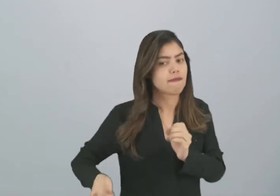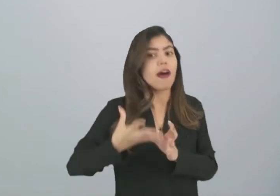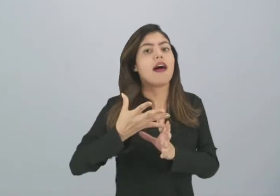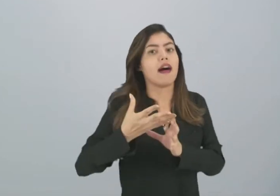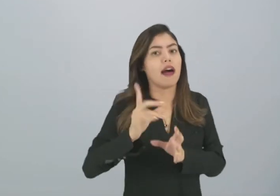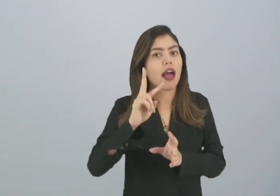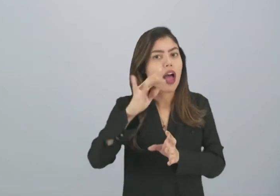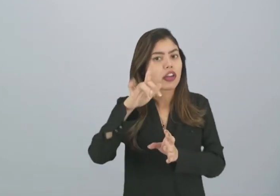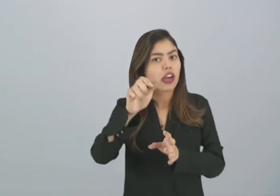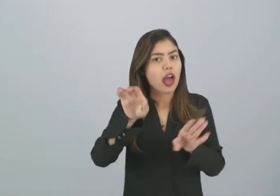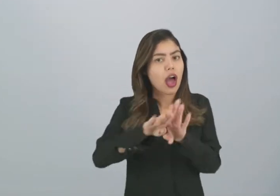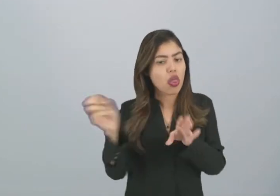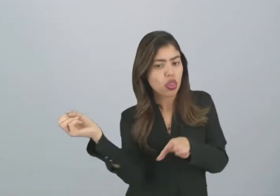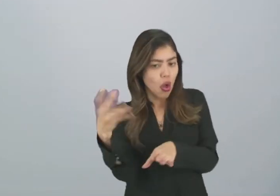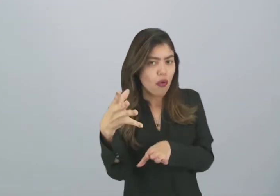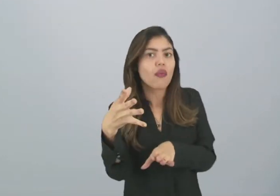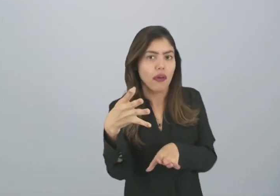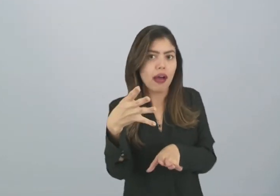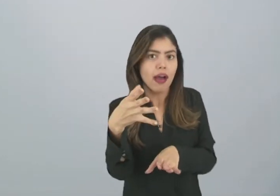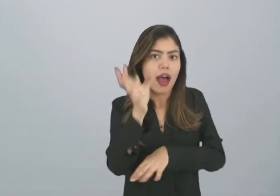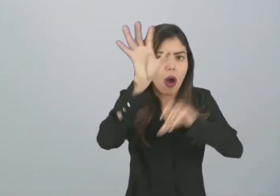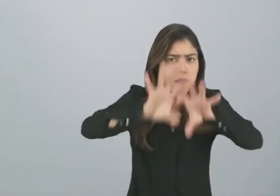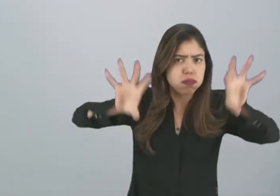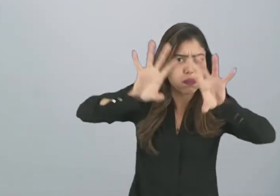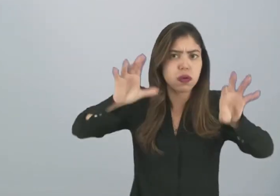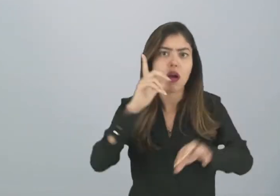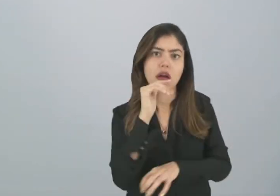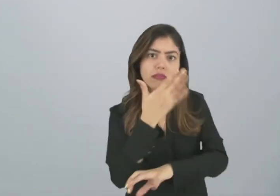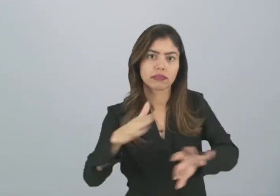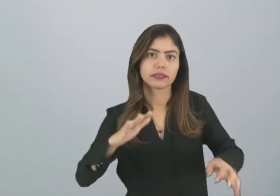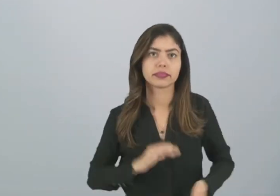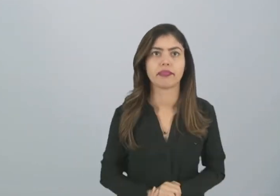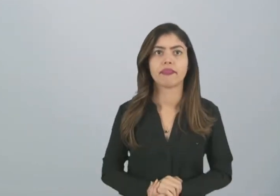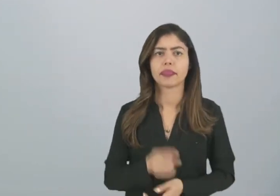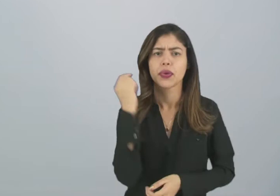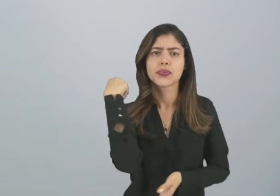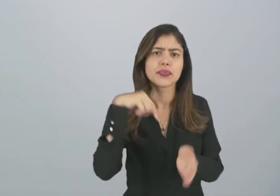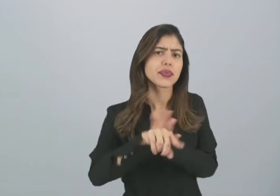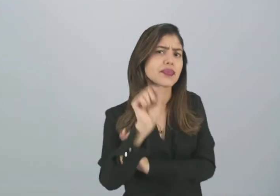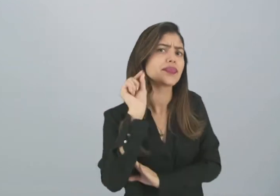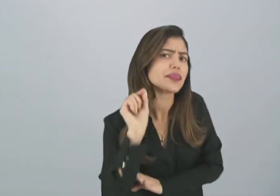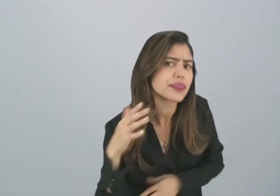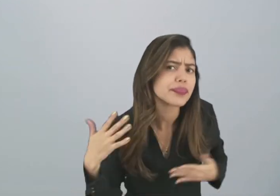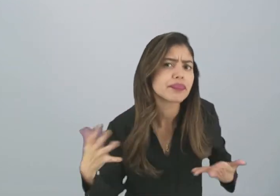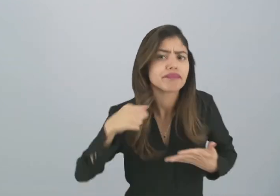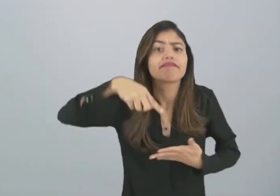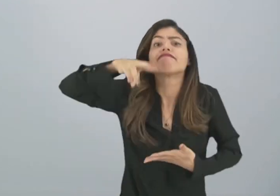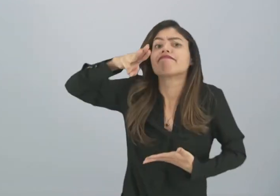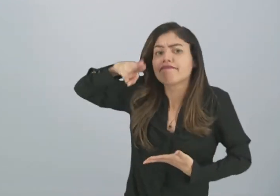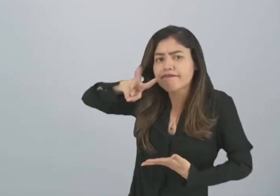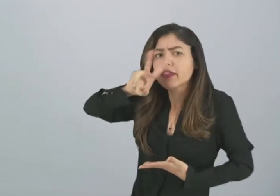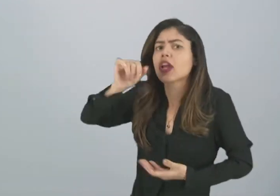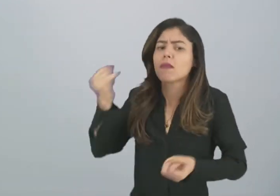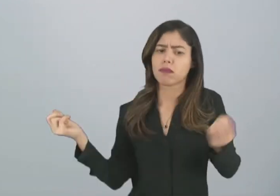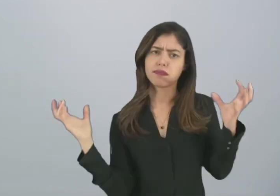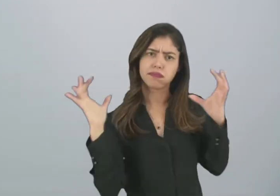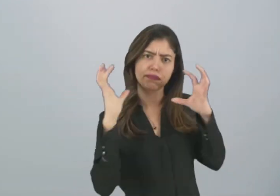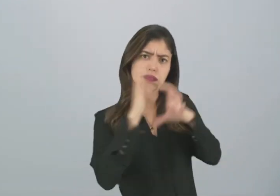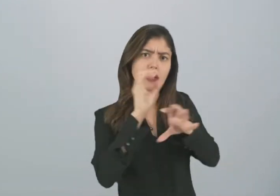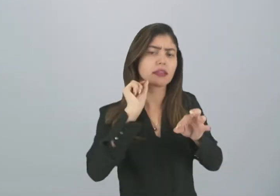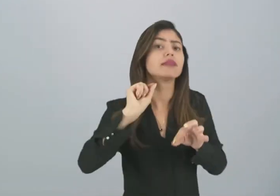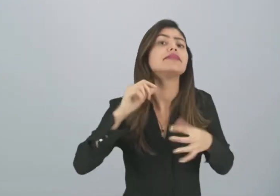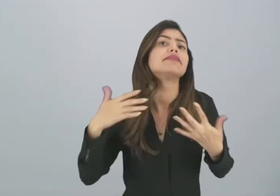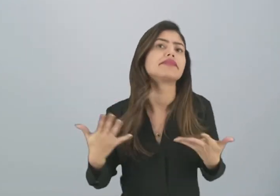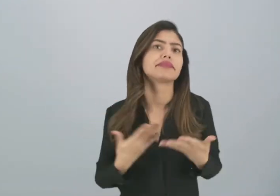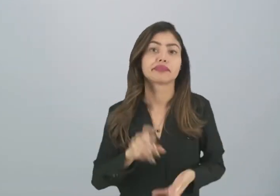o combustível e vai produzir gás carbônico e água. O que a questão quer saber? Quem vai produzir mais calor? Tão